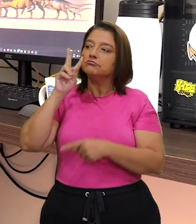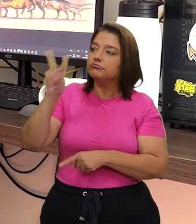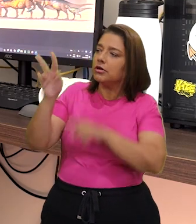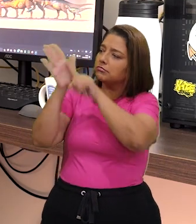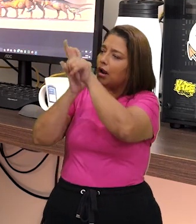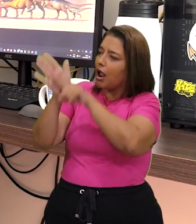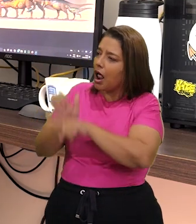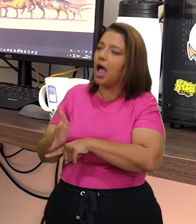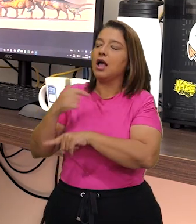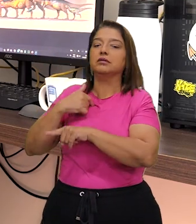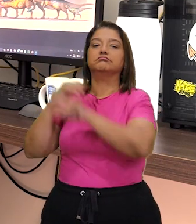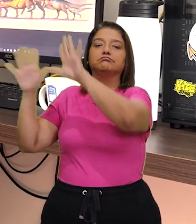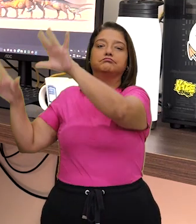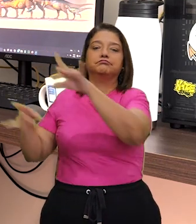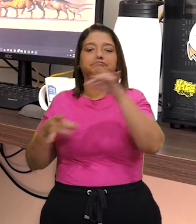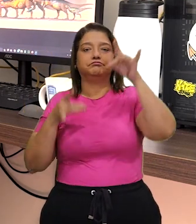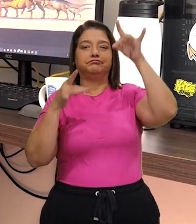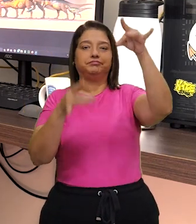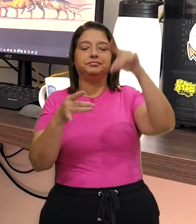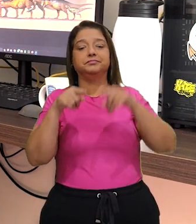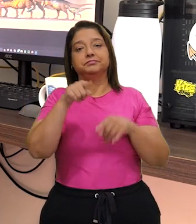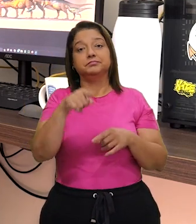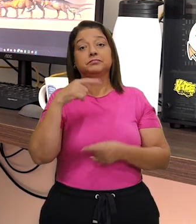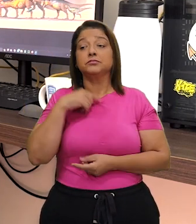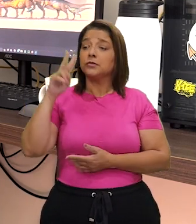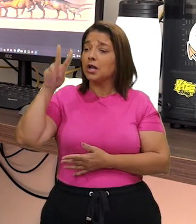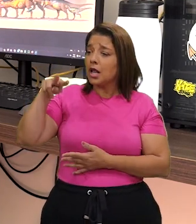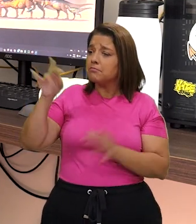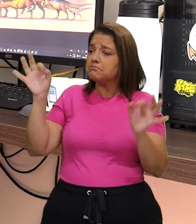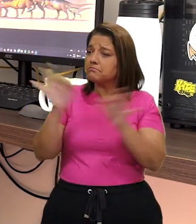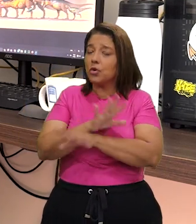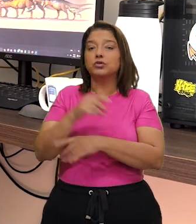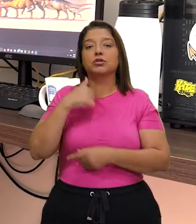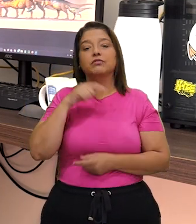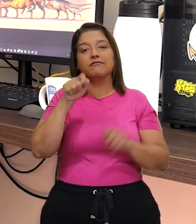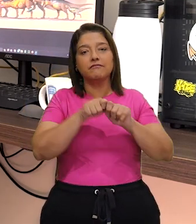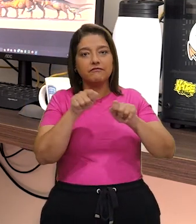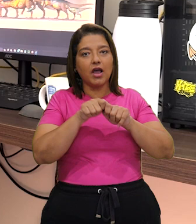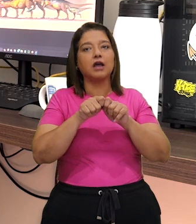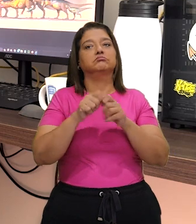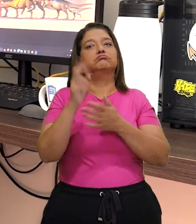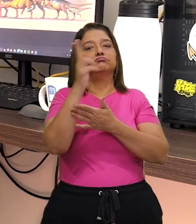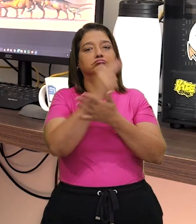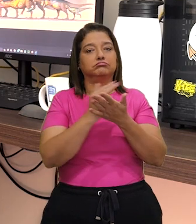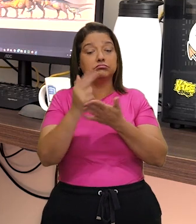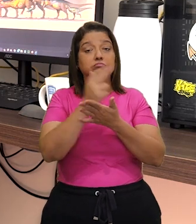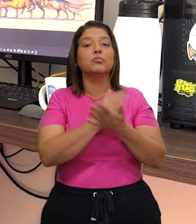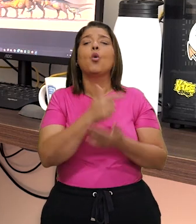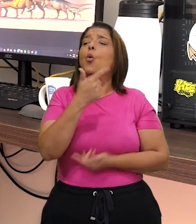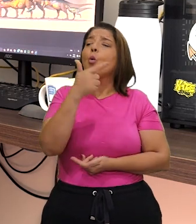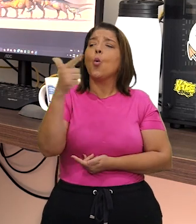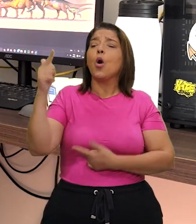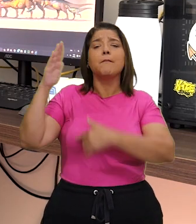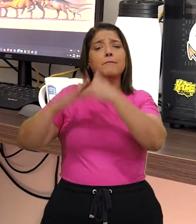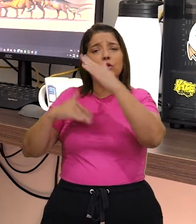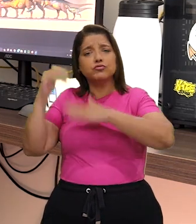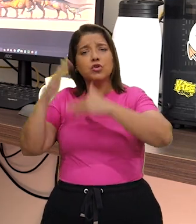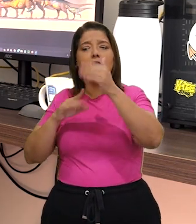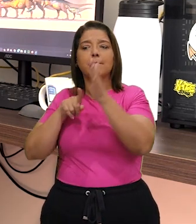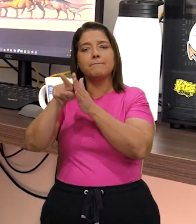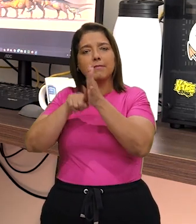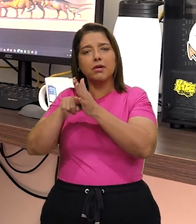artigos científicos dou uma leitura e também do trabalho de outros Paleo artistas que trabalham nessas pesquisas trazem